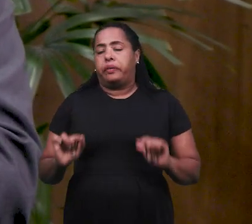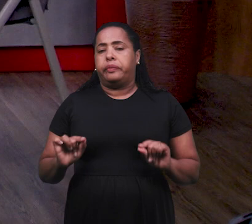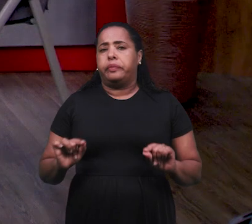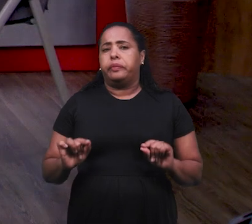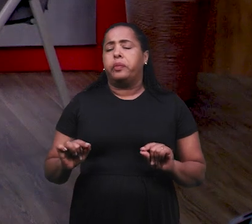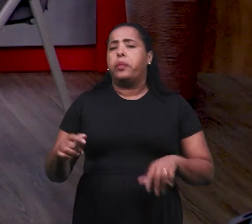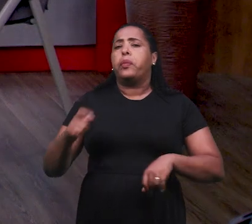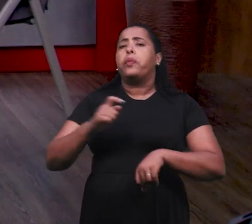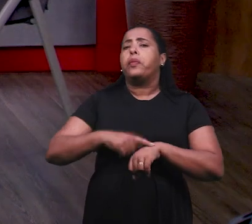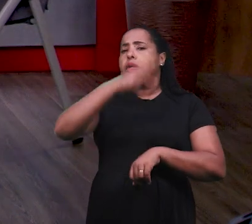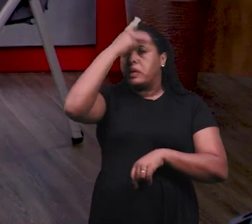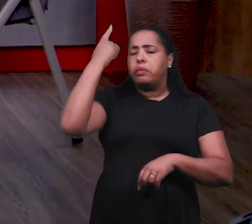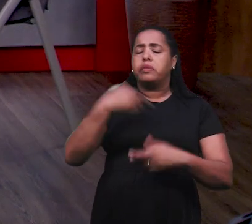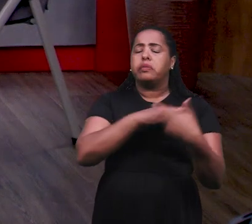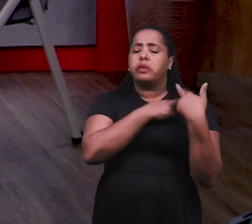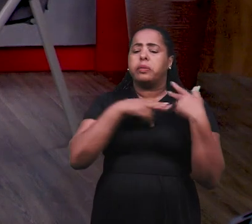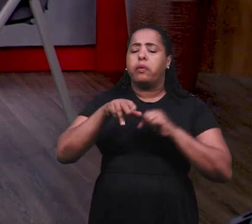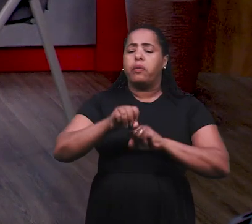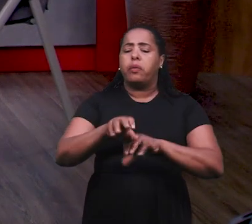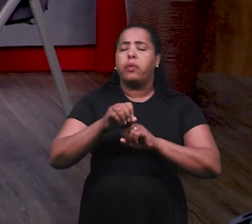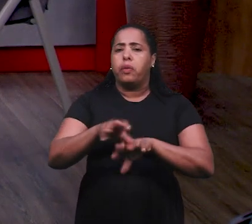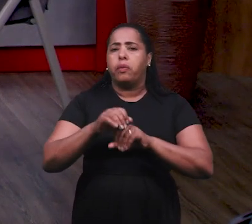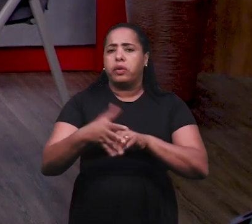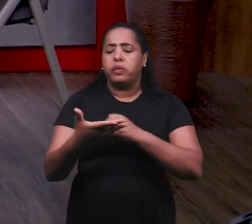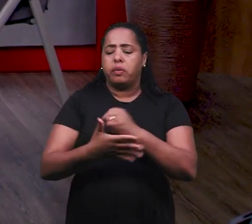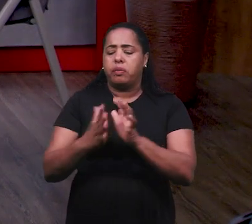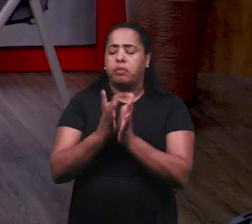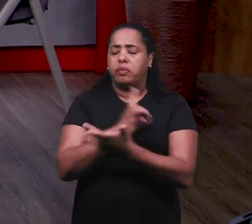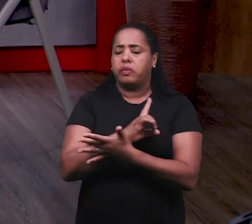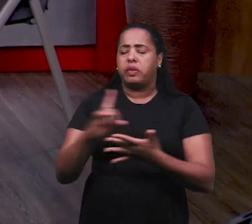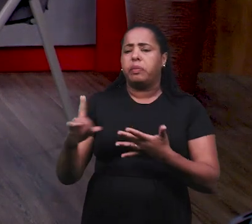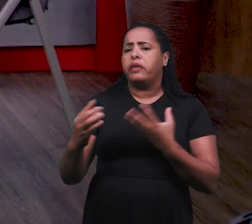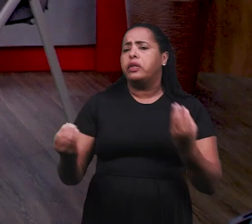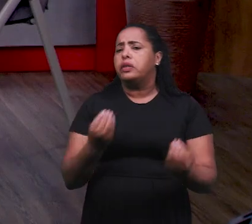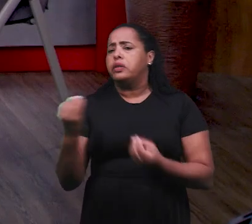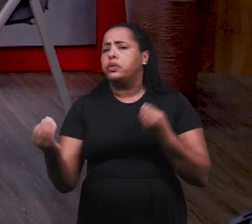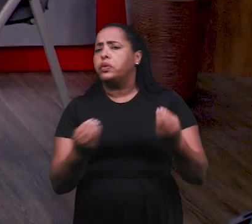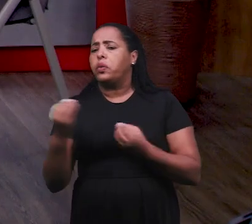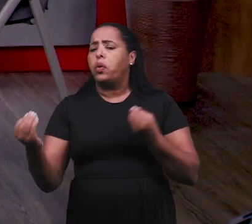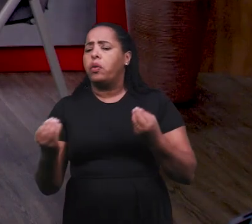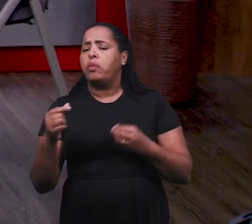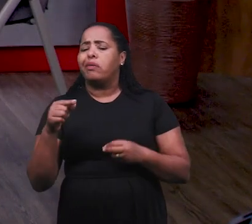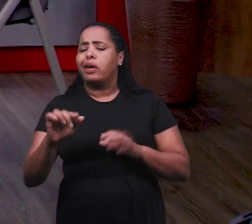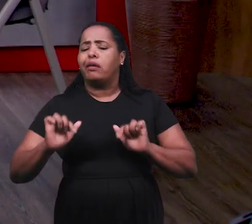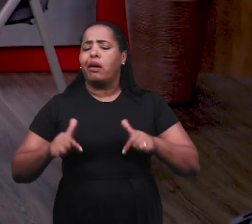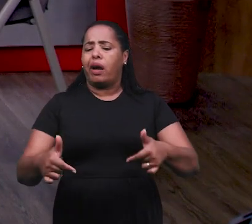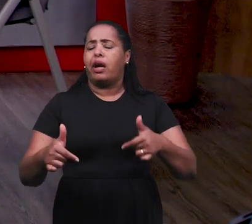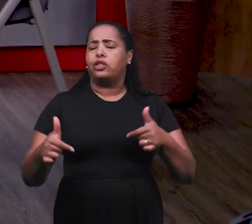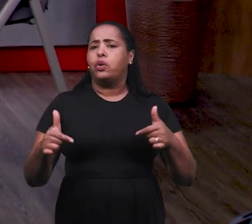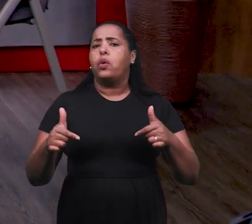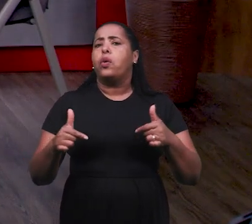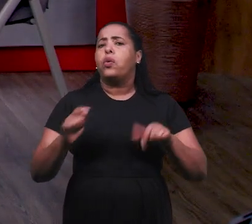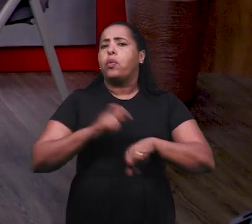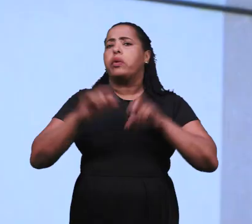como que o capelão ele lida dentro da escola com questões éticas e morais ali na